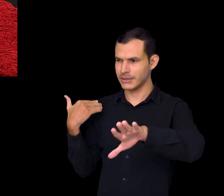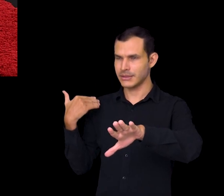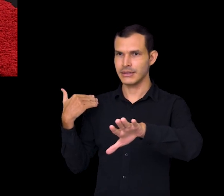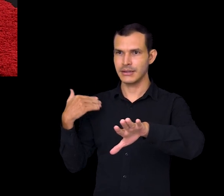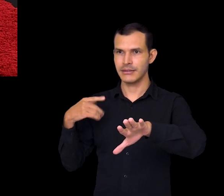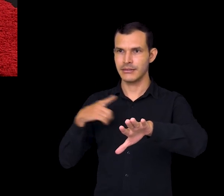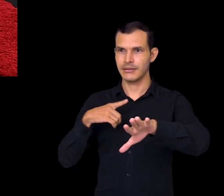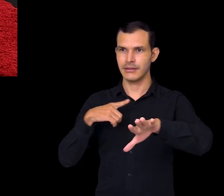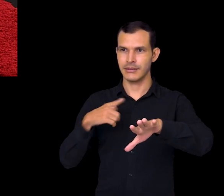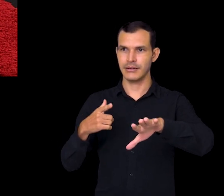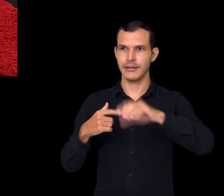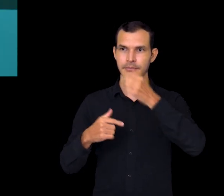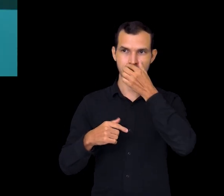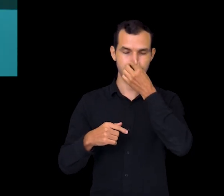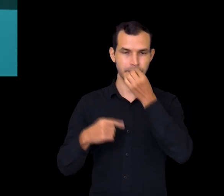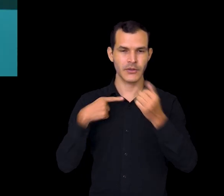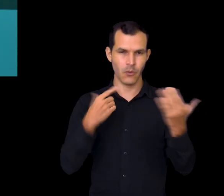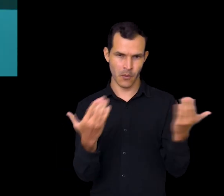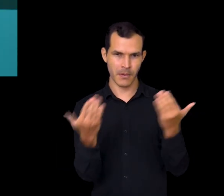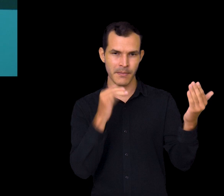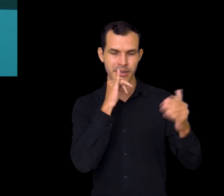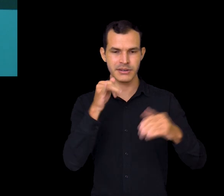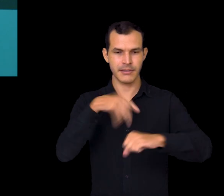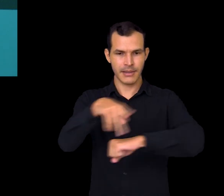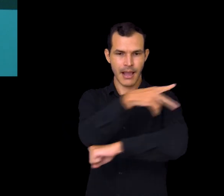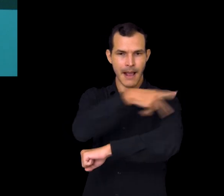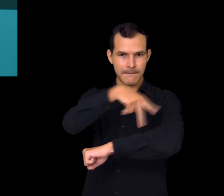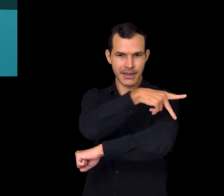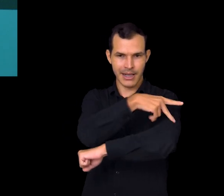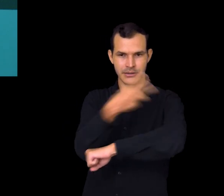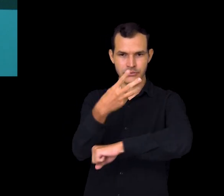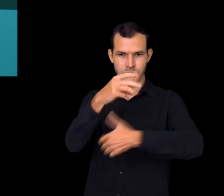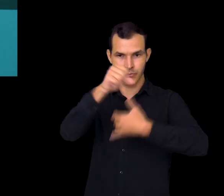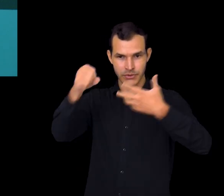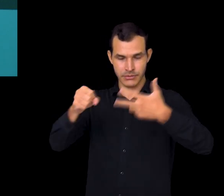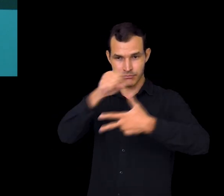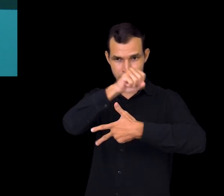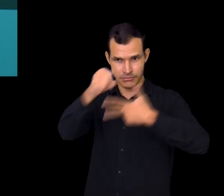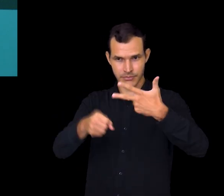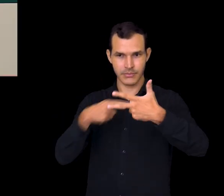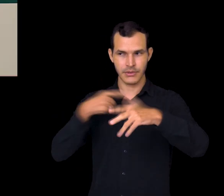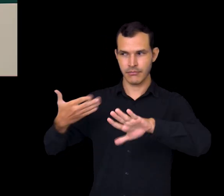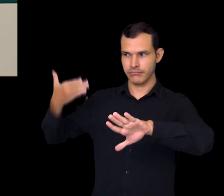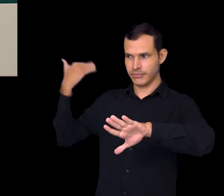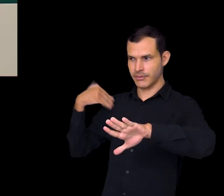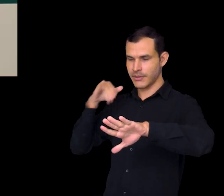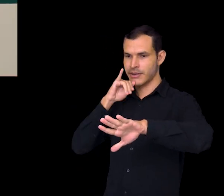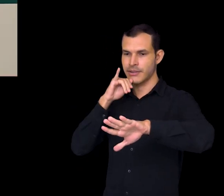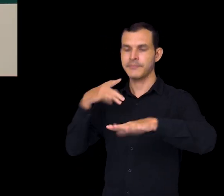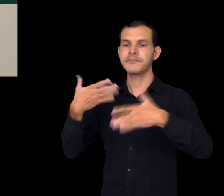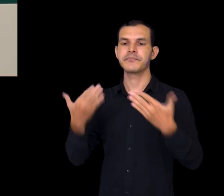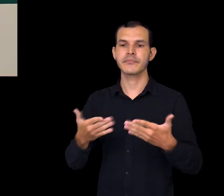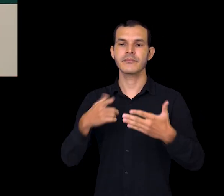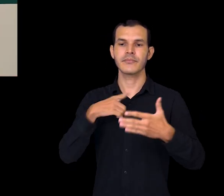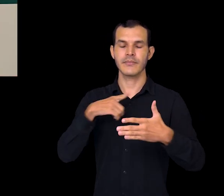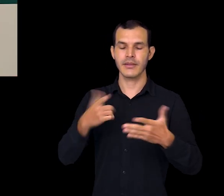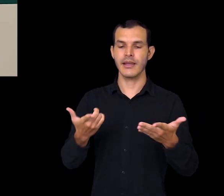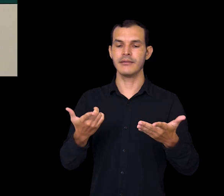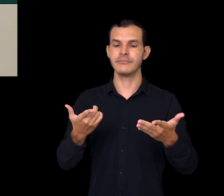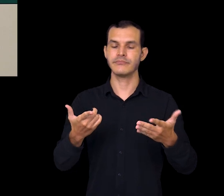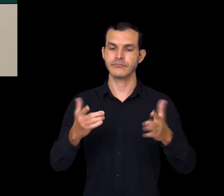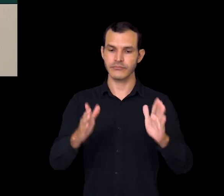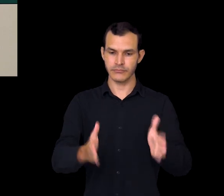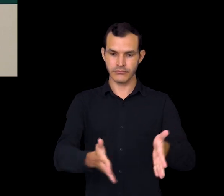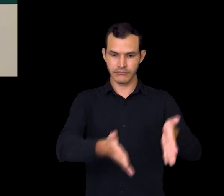na minha posição aqui atrás, mas na parte entre o Congresso Nacional e a Praça dos Três Poderes existe um grande espelho d'água. Grande espelho